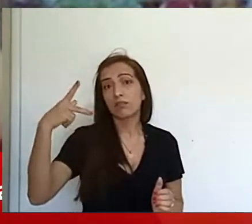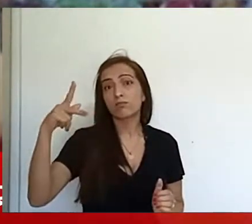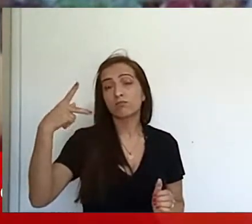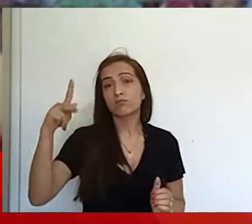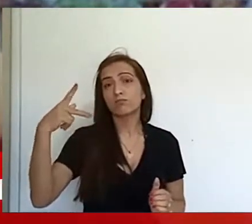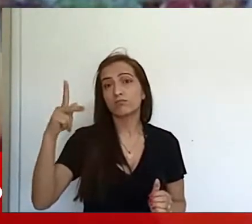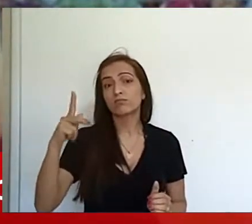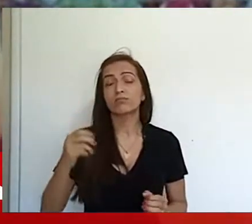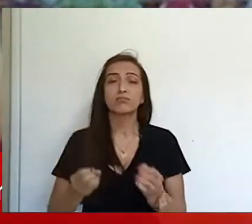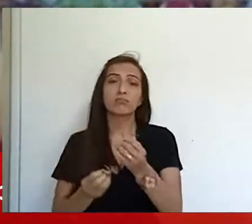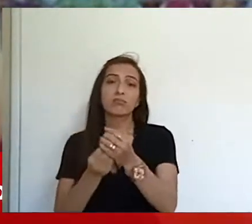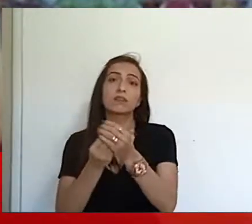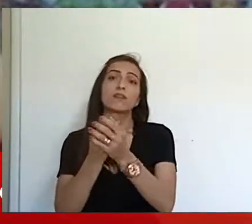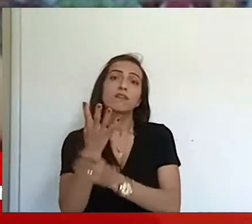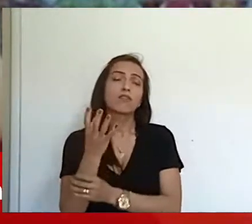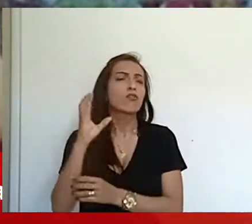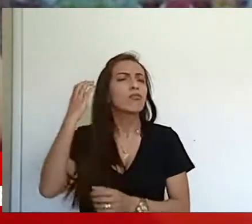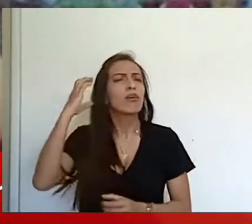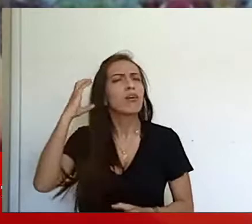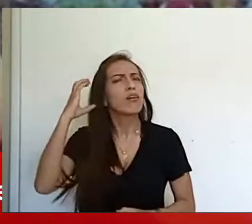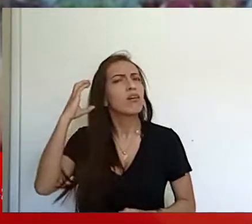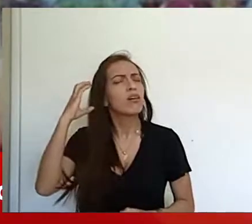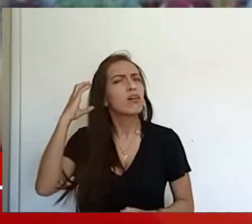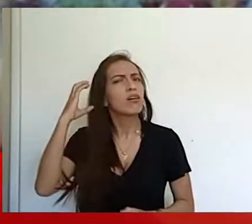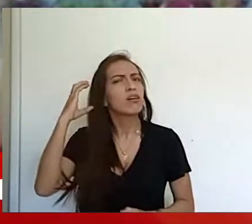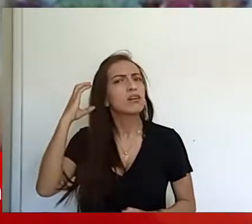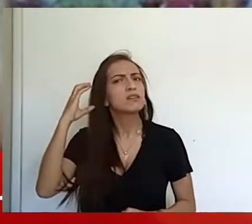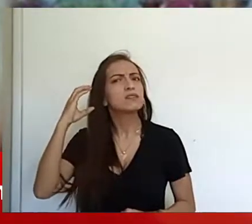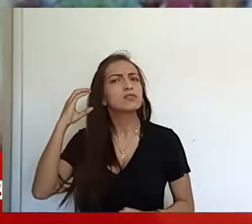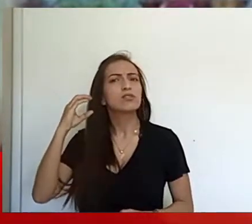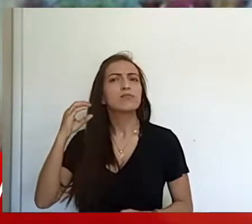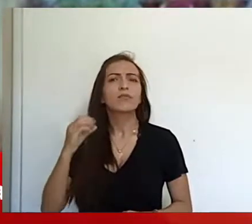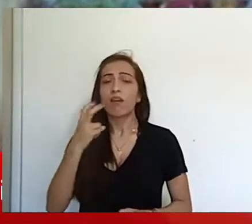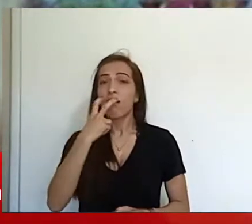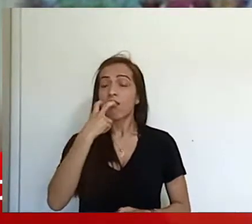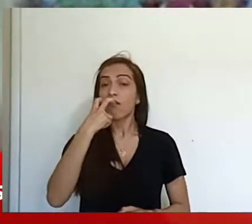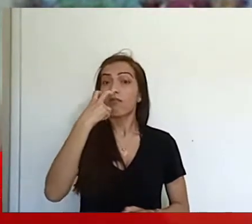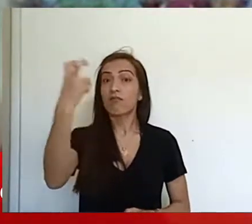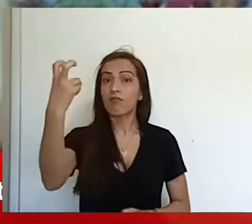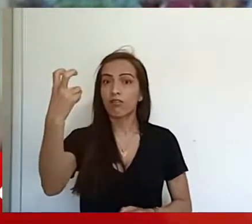uma rádio chamada Voz do Campo, a gente chama de rádio, né?